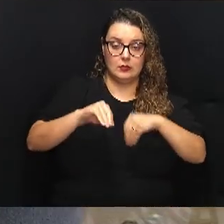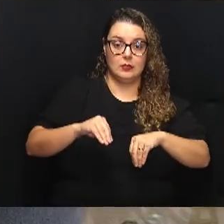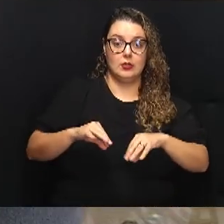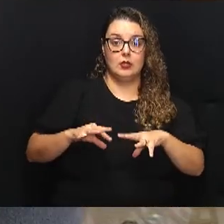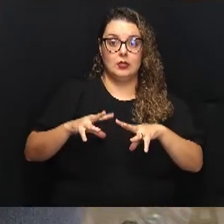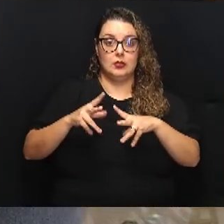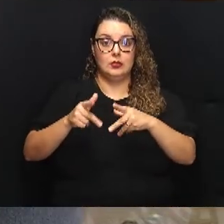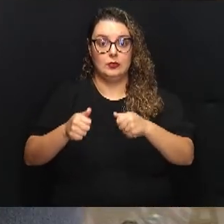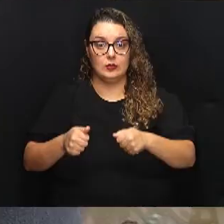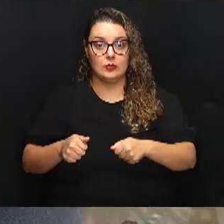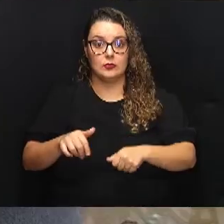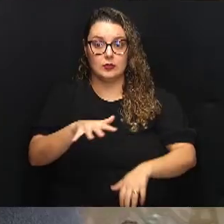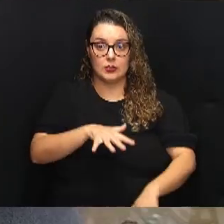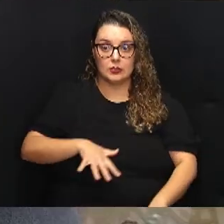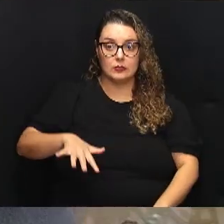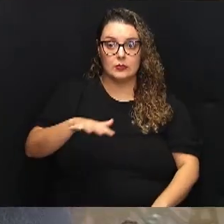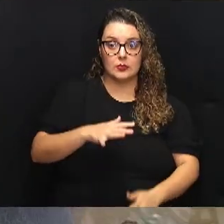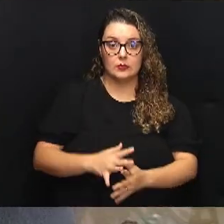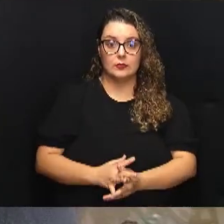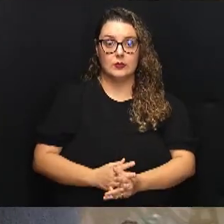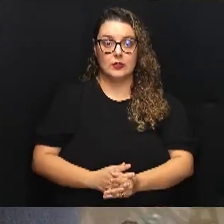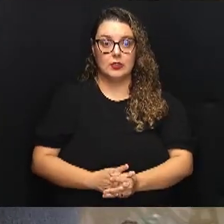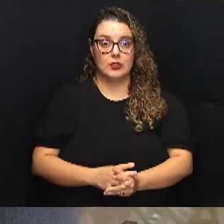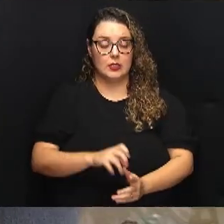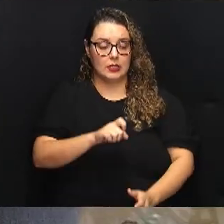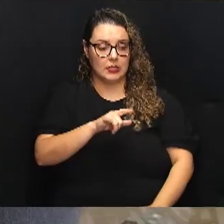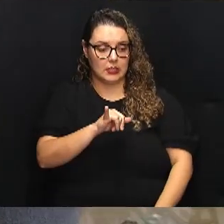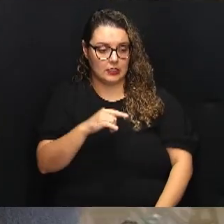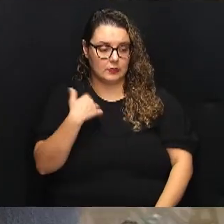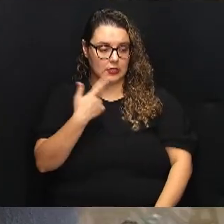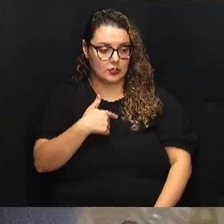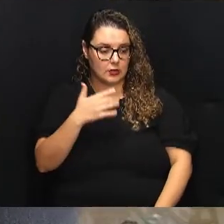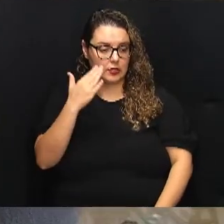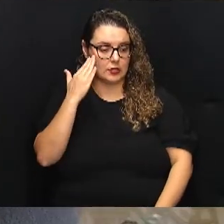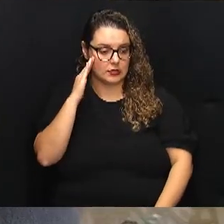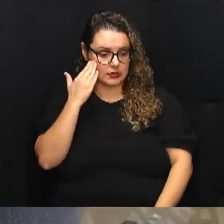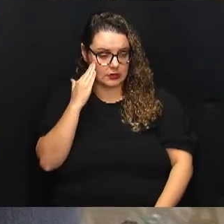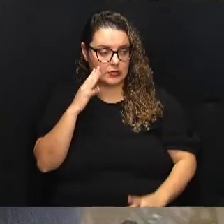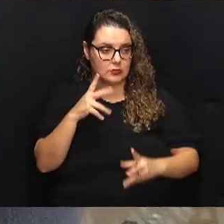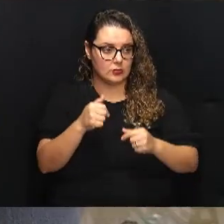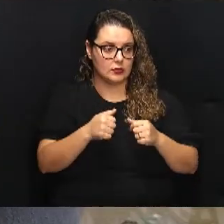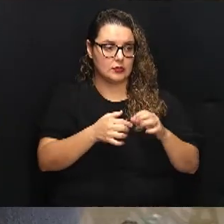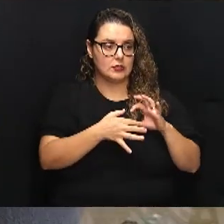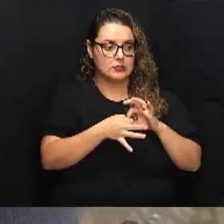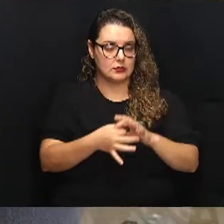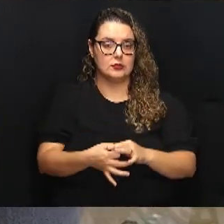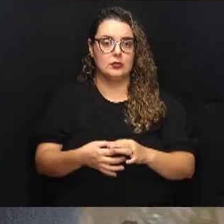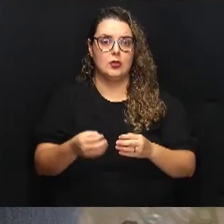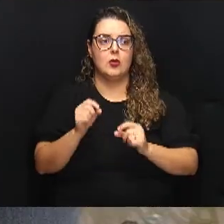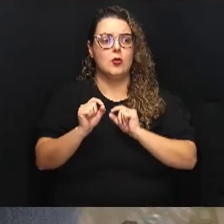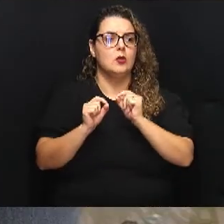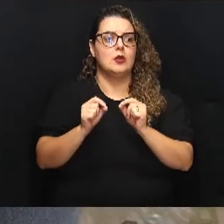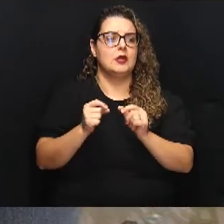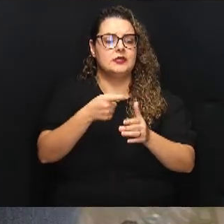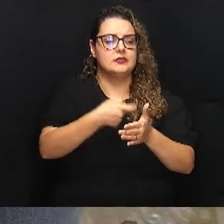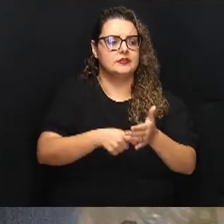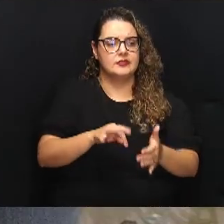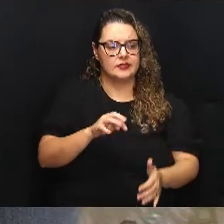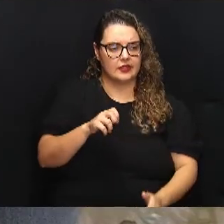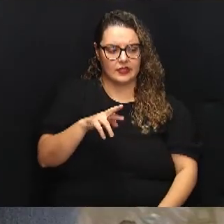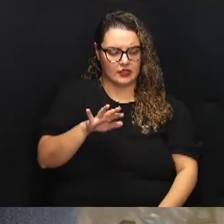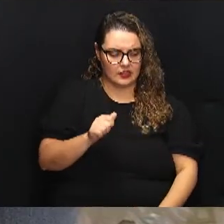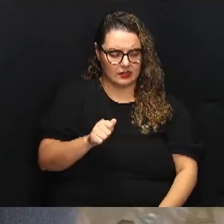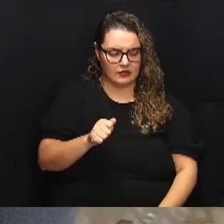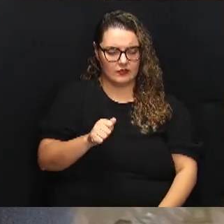esse cenário. Eli, para a gente começar a entender toda essa situação, o que são essas novas tarifas dos Estados Unidos sobre os